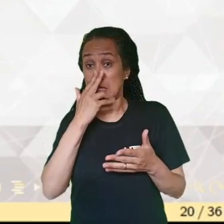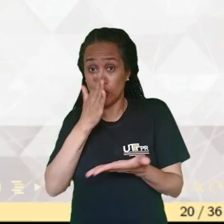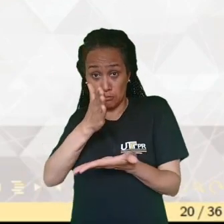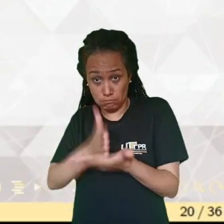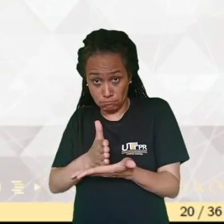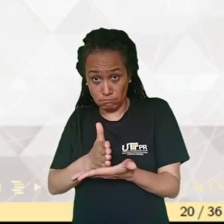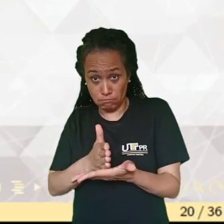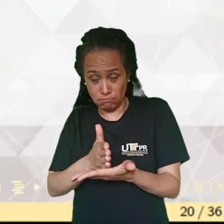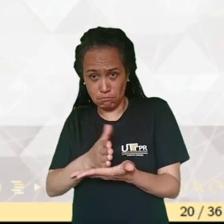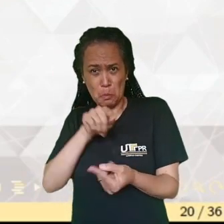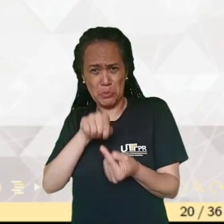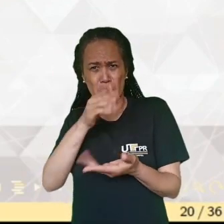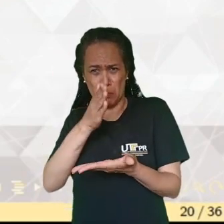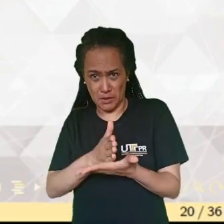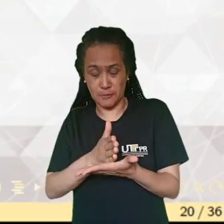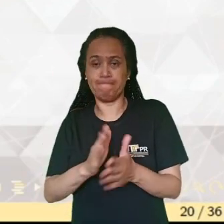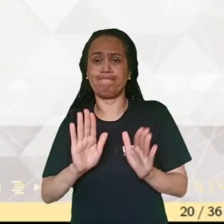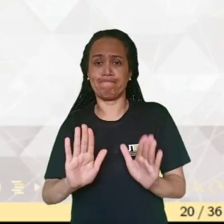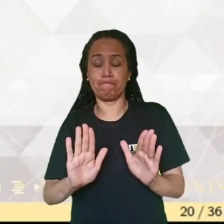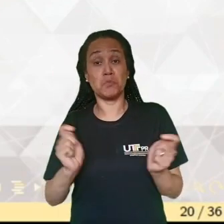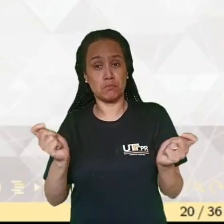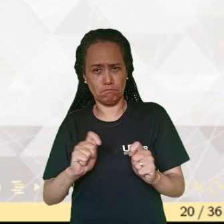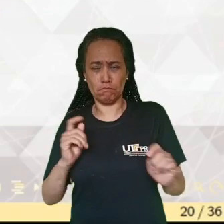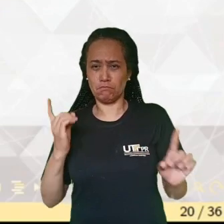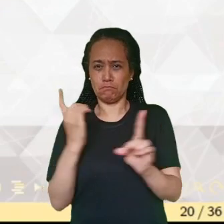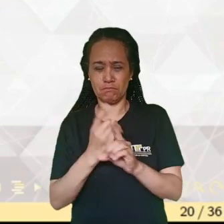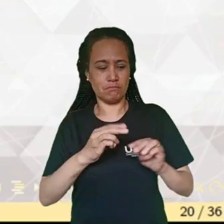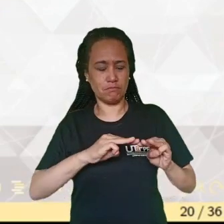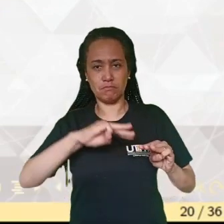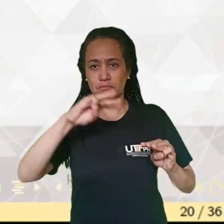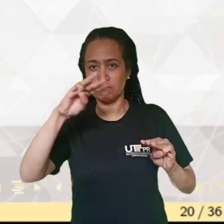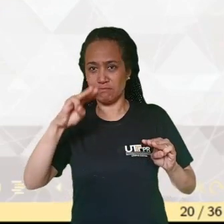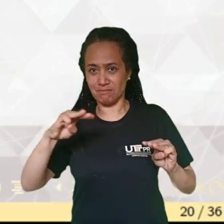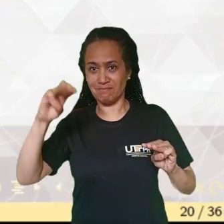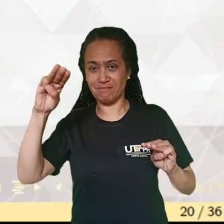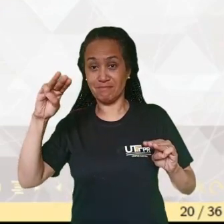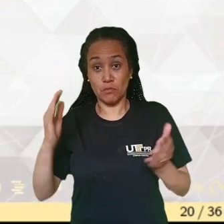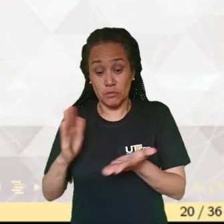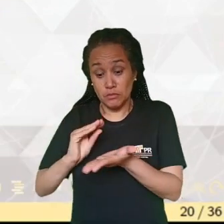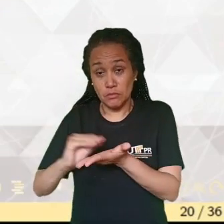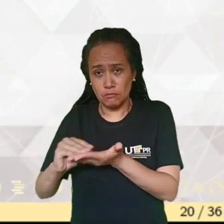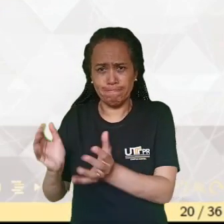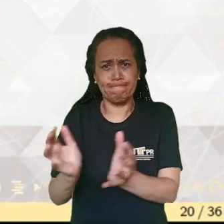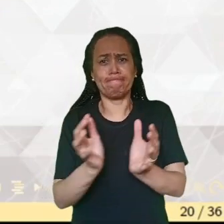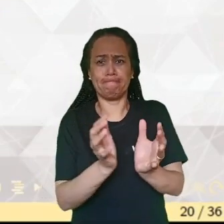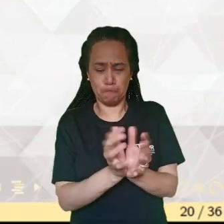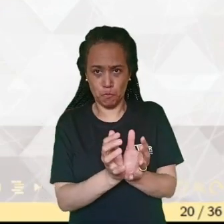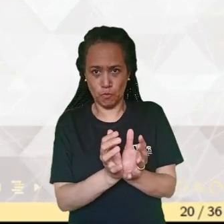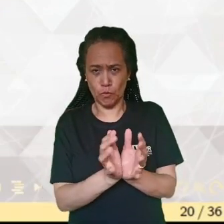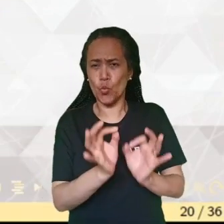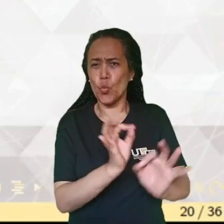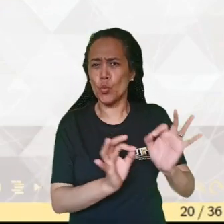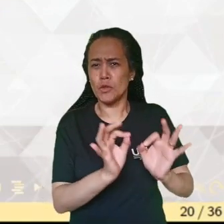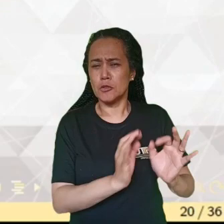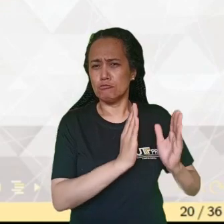é a mediana. E a mediana tem um detalhe, eu só posso encontrar a mediana se eu pego o meu conjunto de dados e coloco ela em